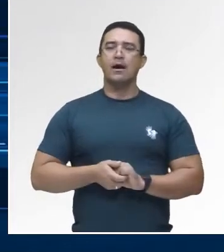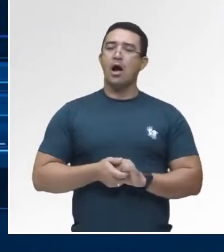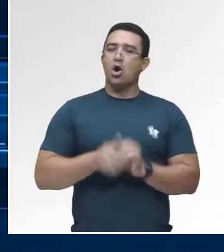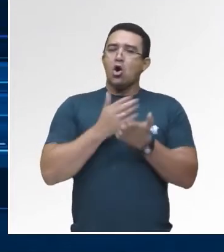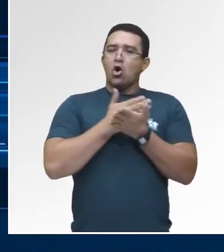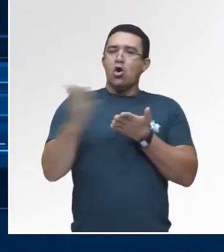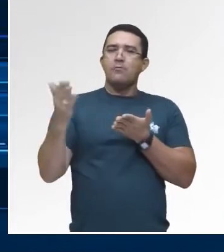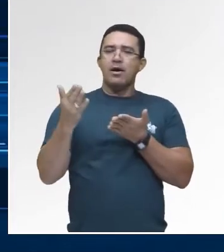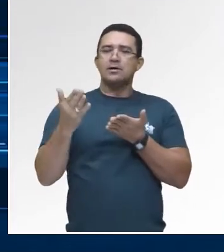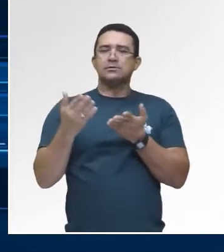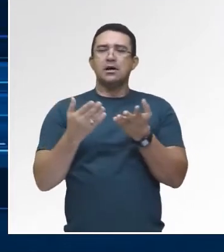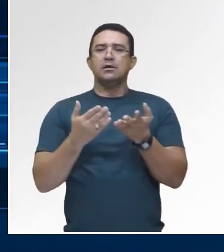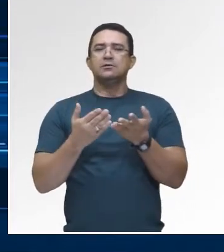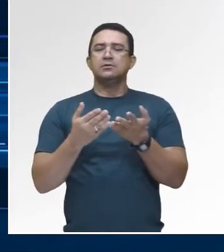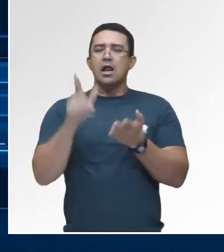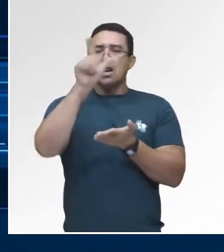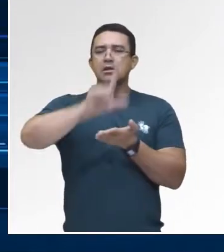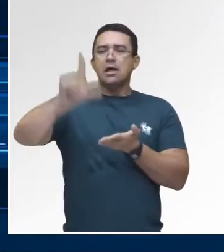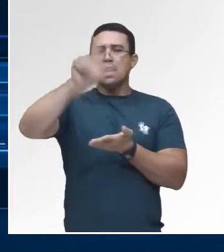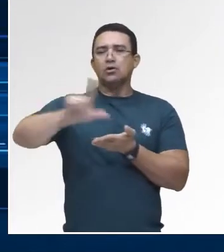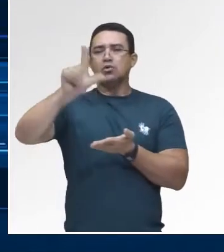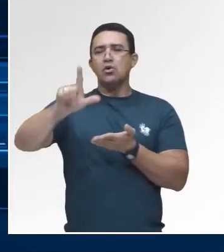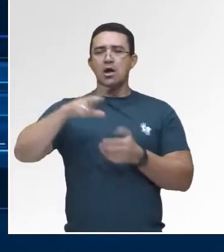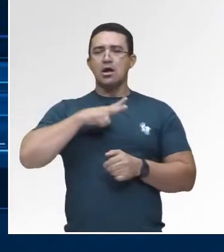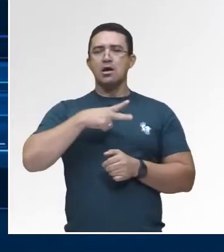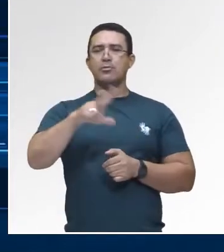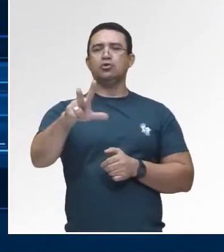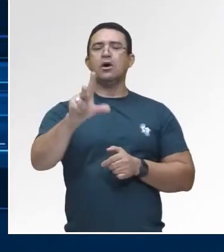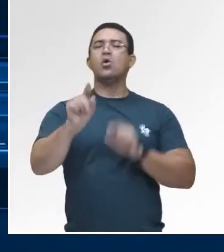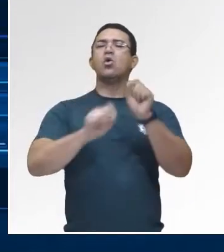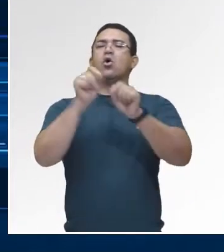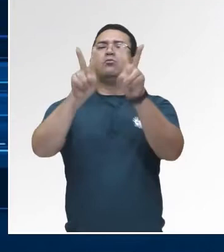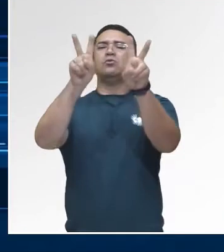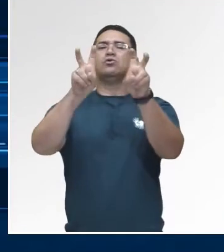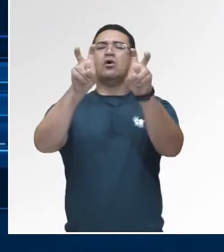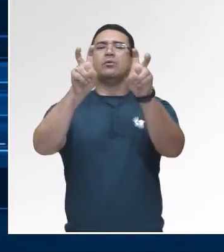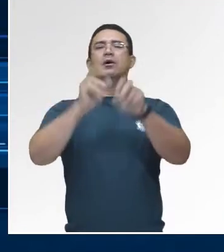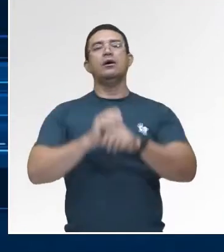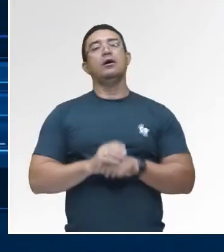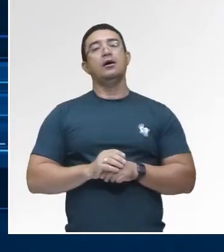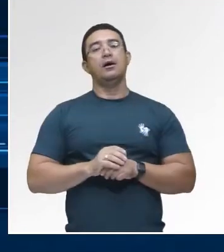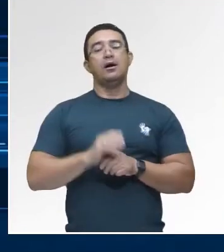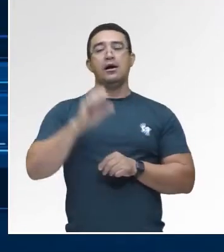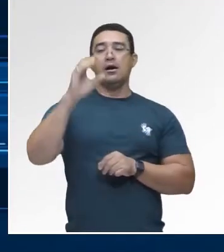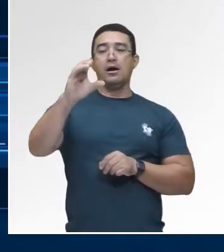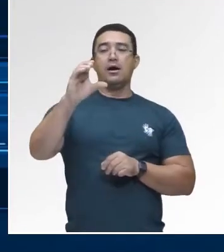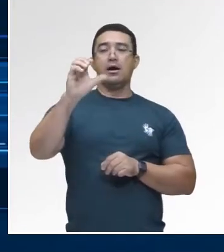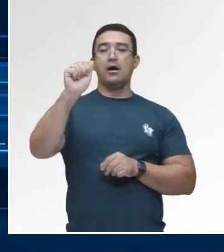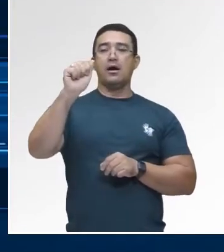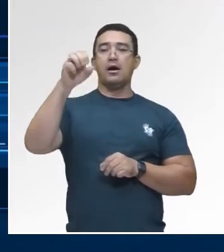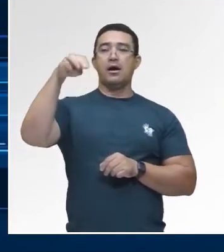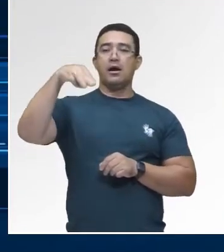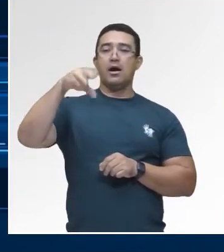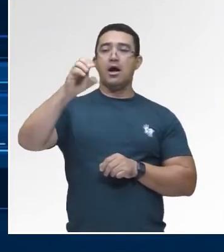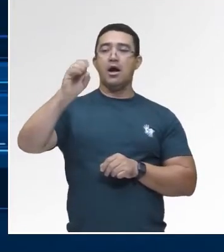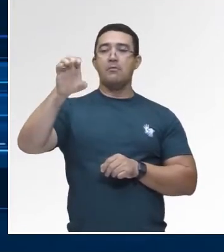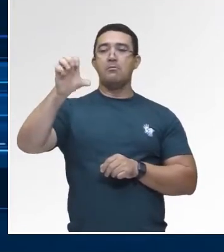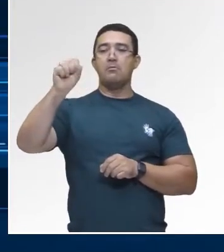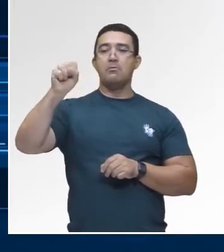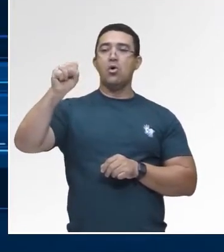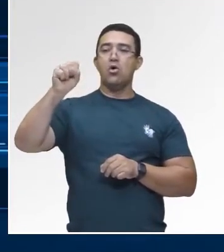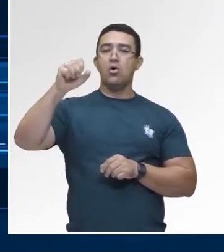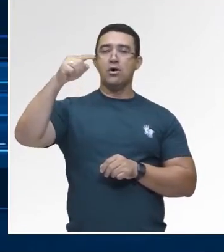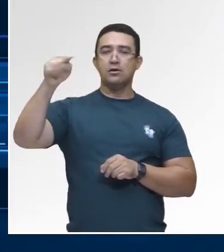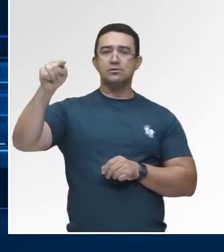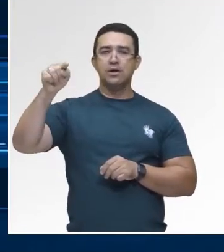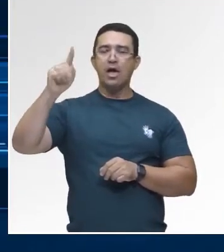inicial do romantismo em Portugal. Olha o nome do poema, Camões. Camões, o maior poeta da língua